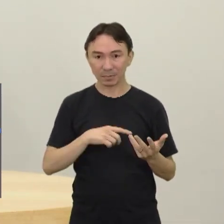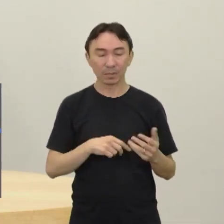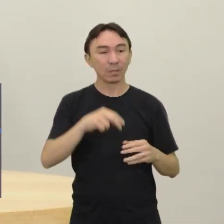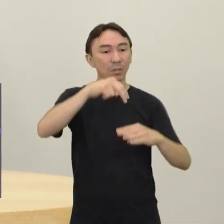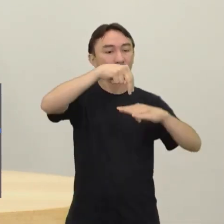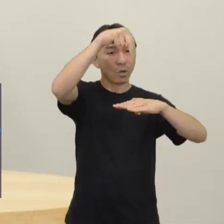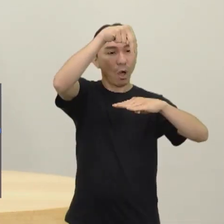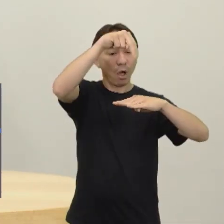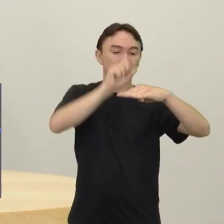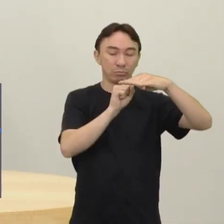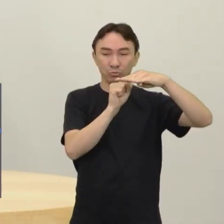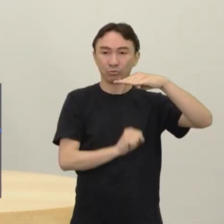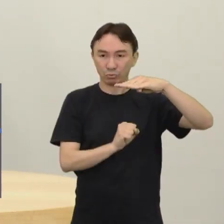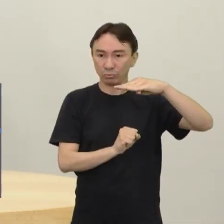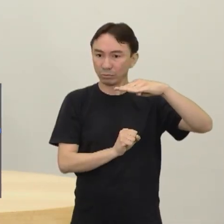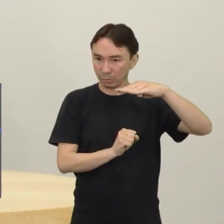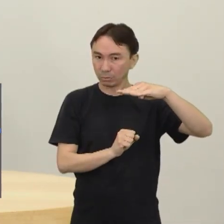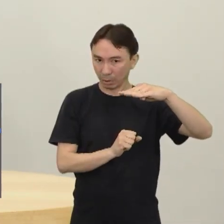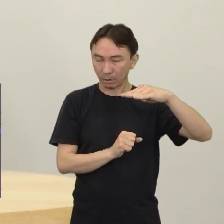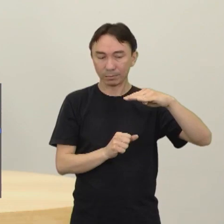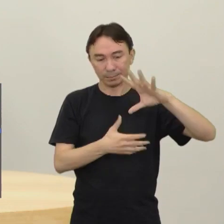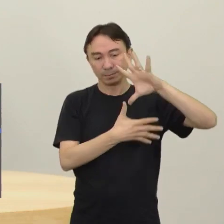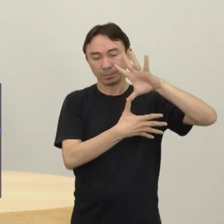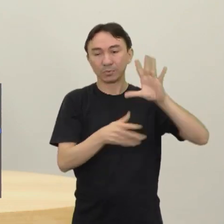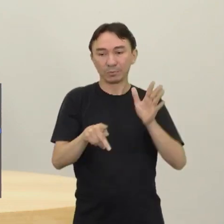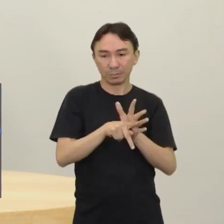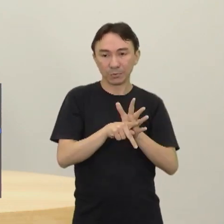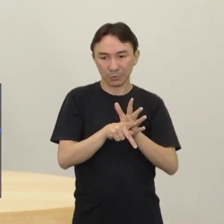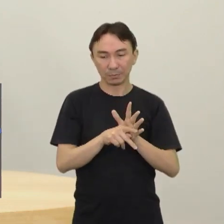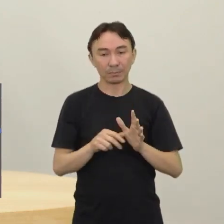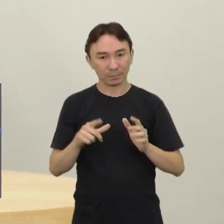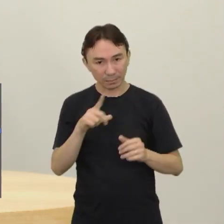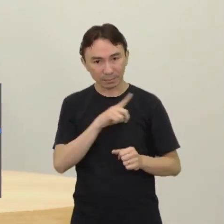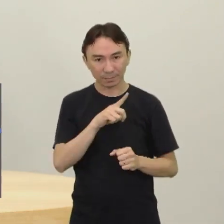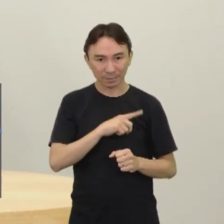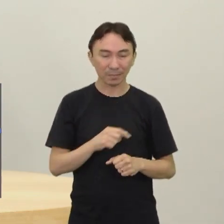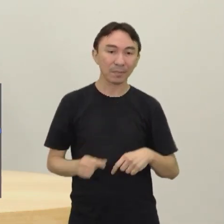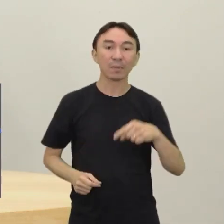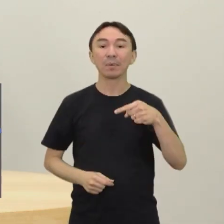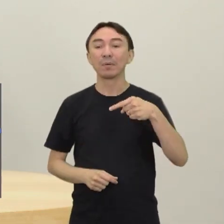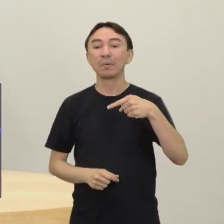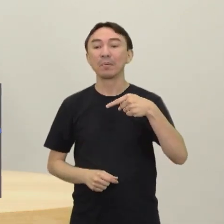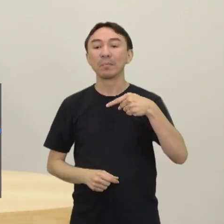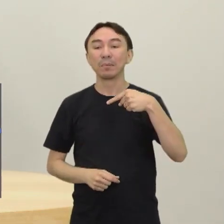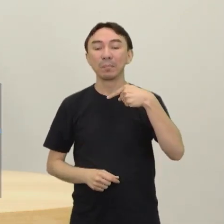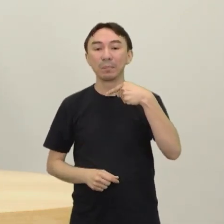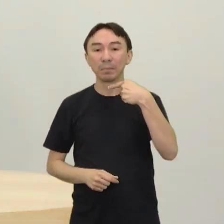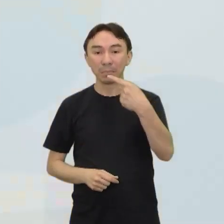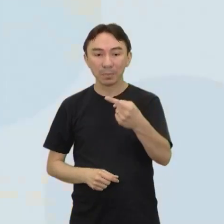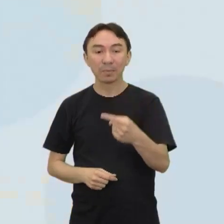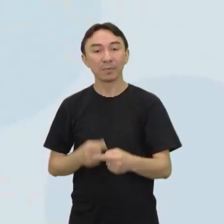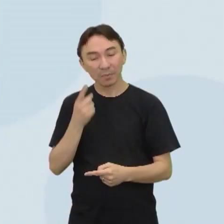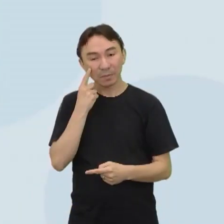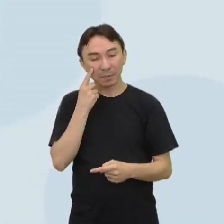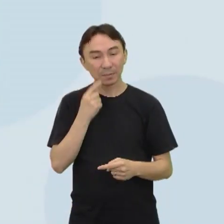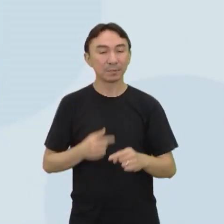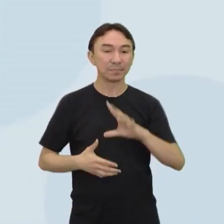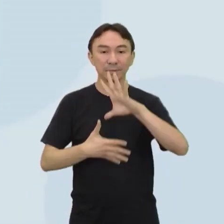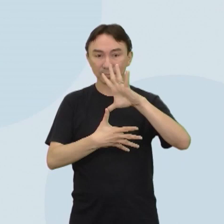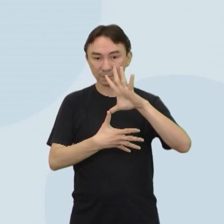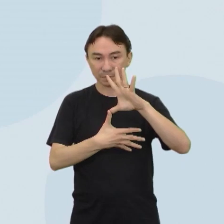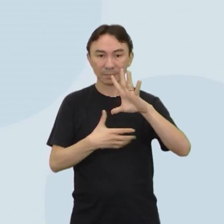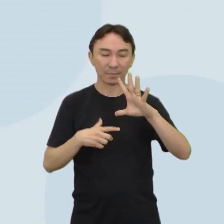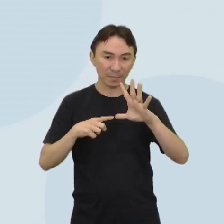norte e sul, tá certo? E logicamente a gente vai ver aí o próximo mapa aí a divisão